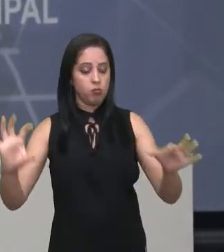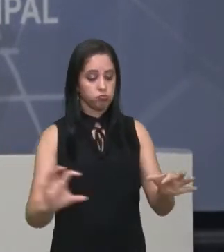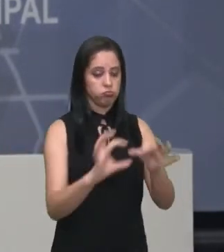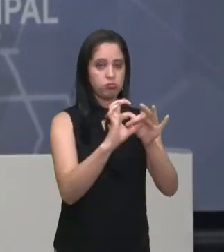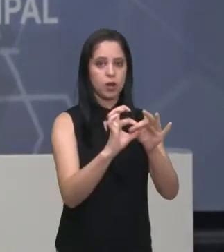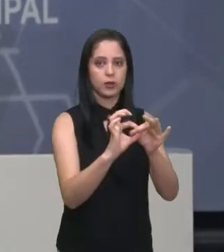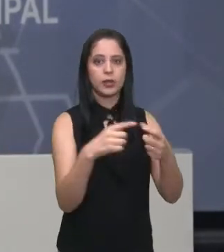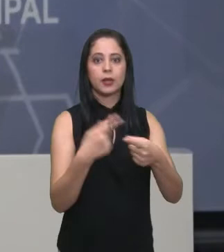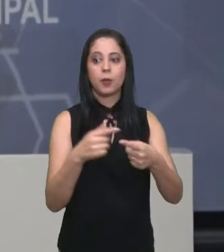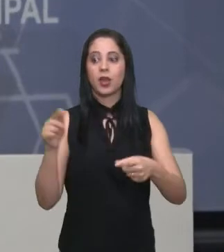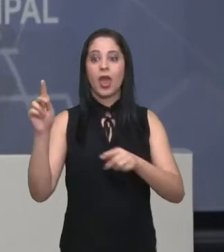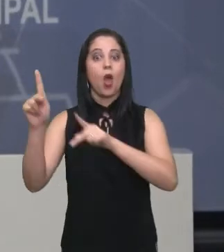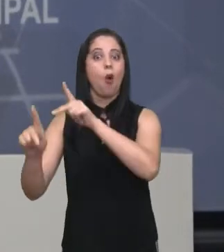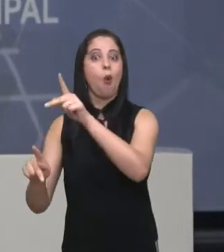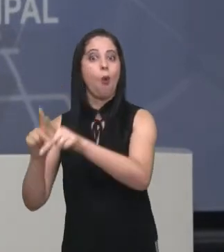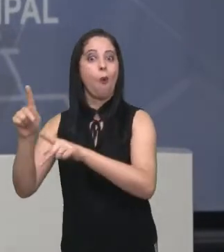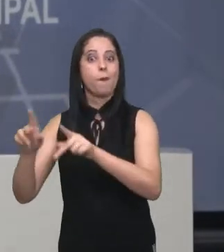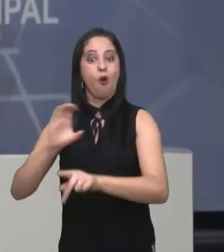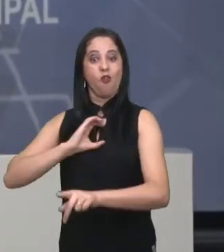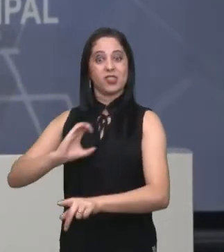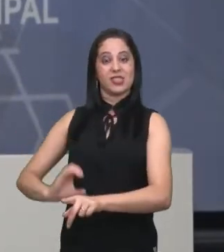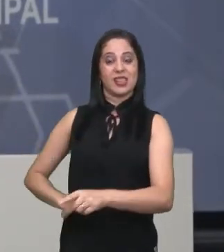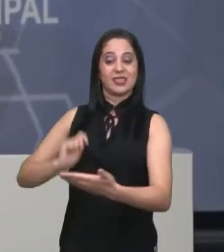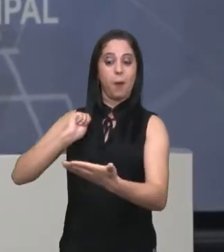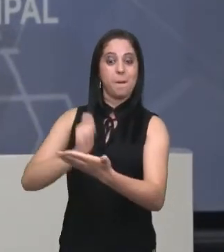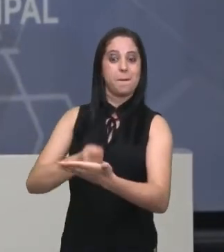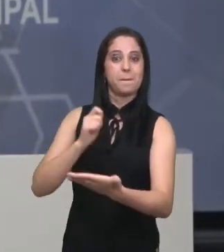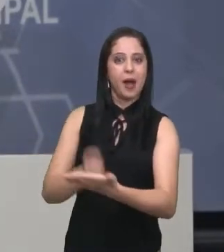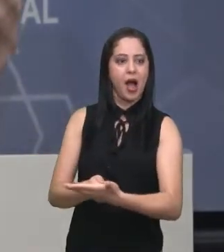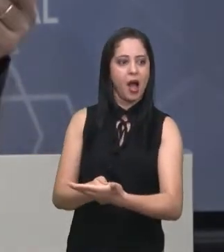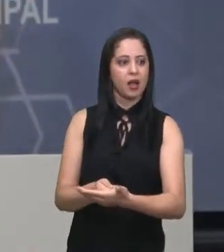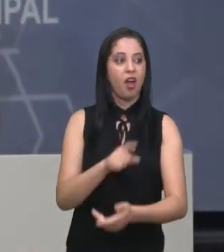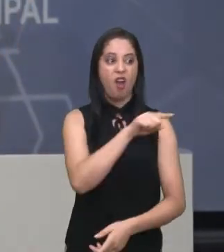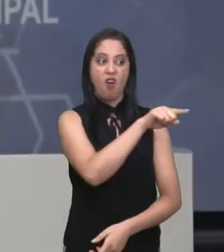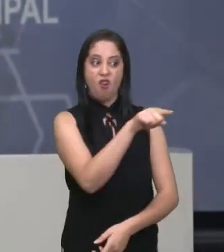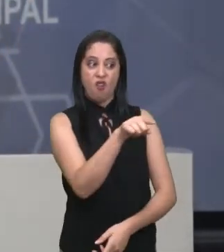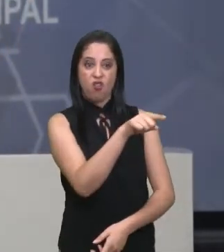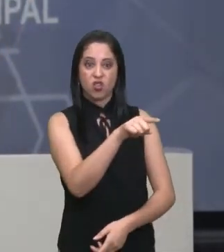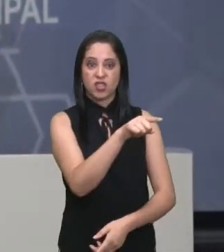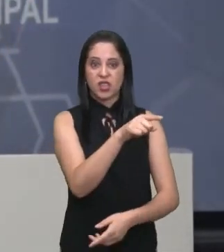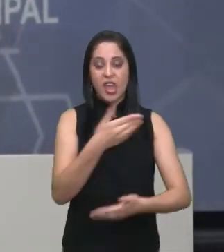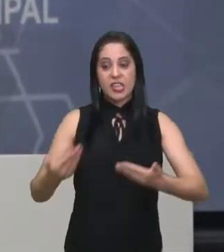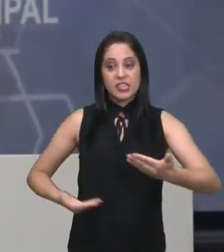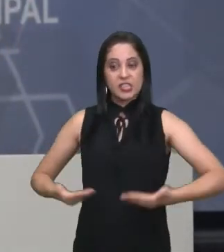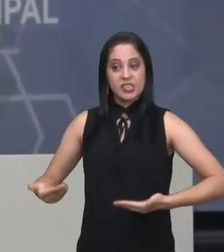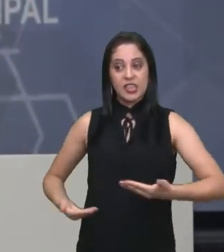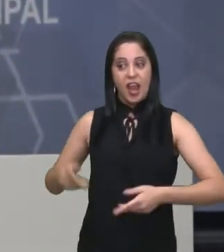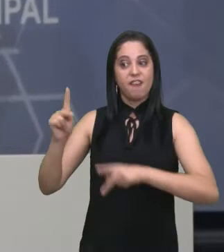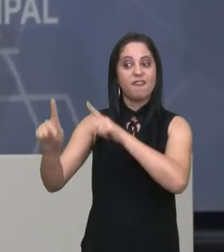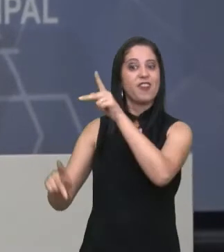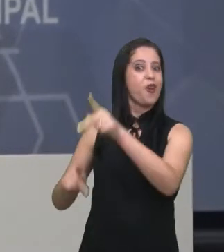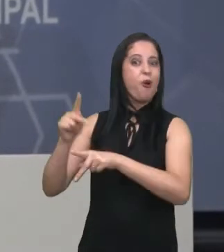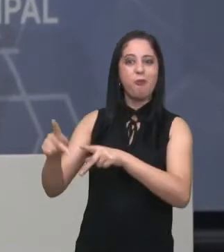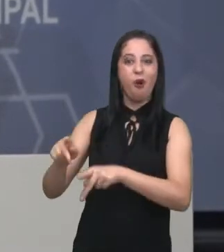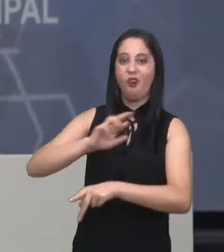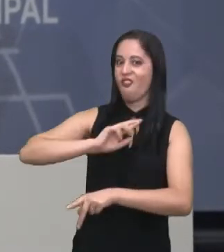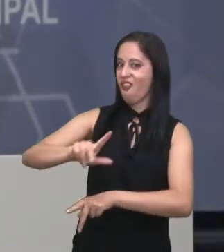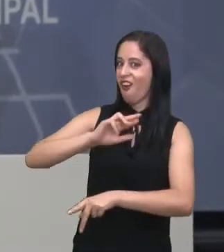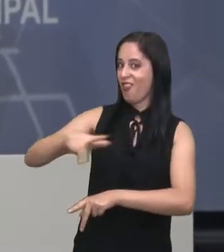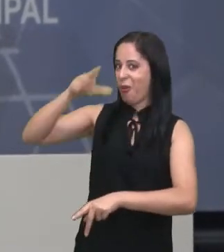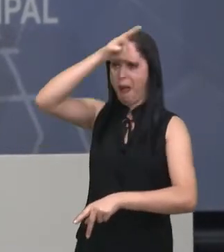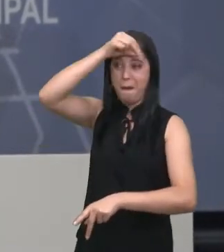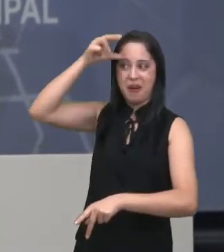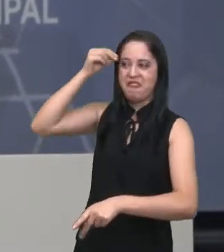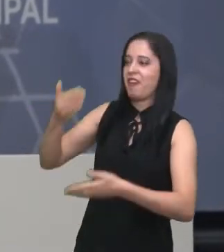pelo cidadão, e somente ao cidadão vocês devem servir, não é ao prefeito. Ser funcionário